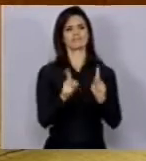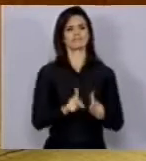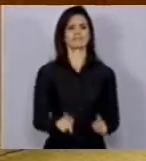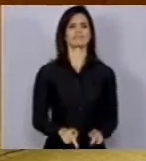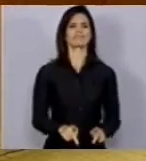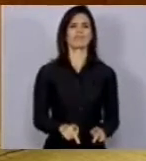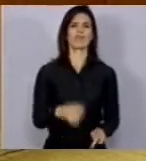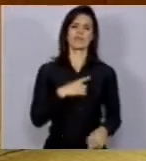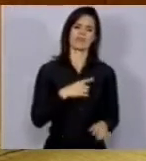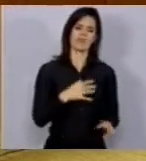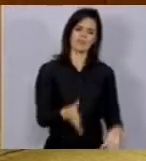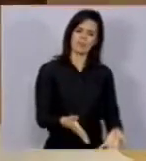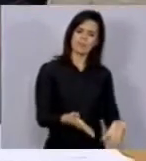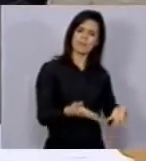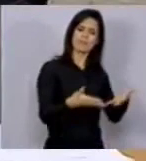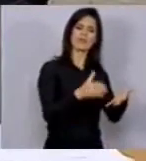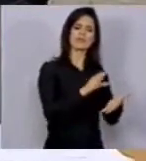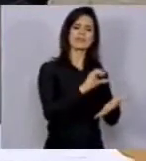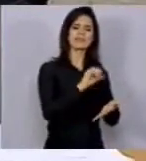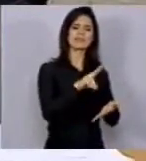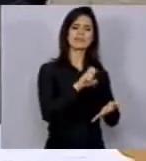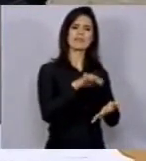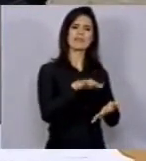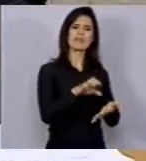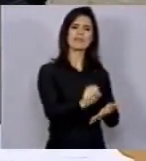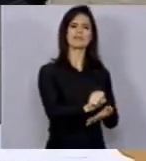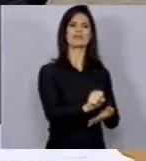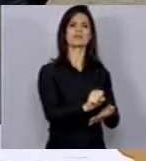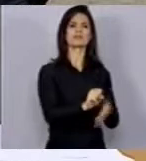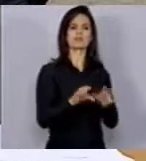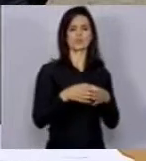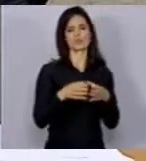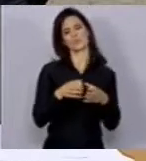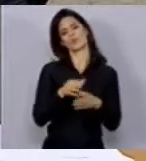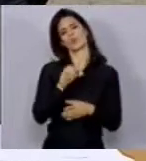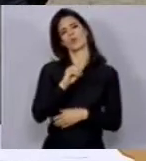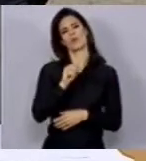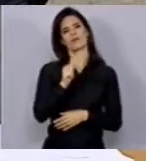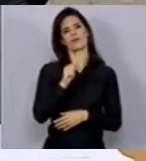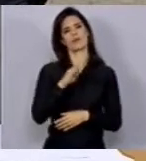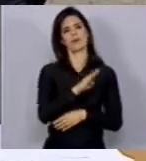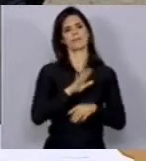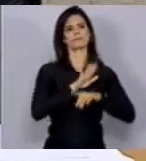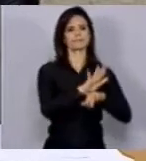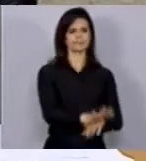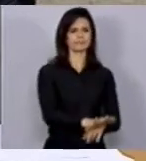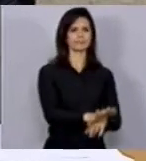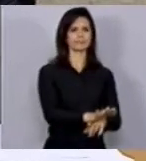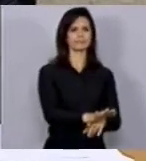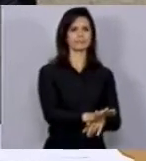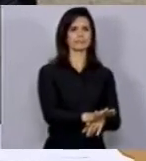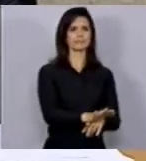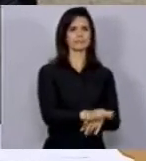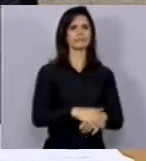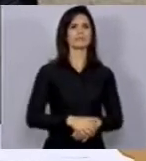campanhas cívicas memoráveis em que a Ordem dos Advogados do Brasil se envolveu e que